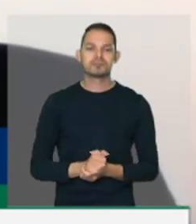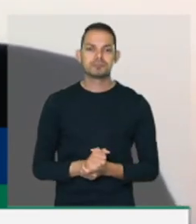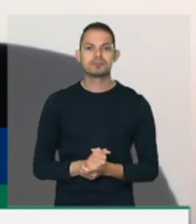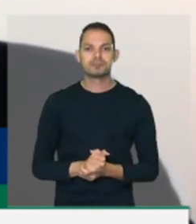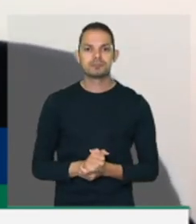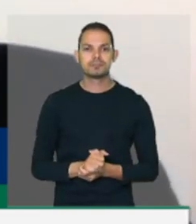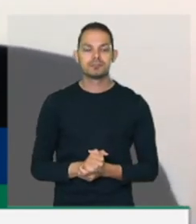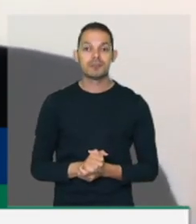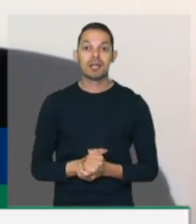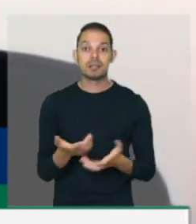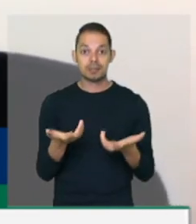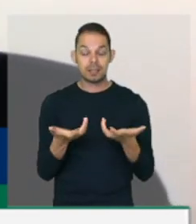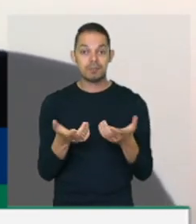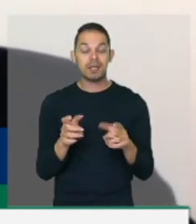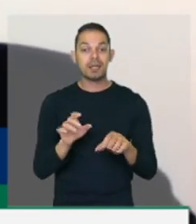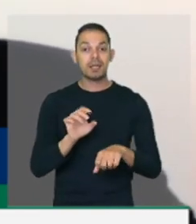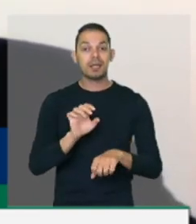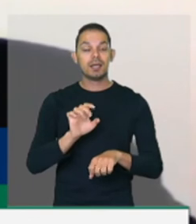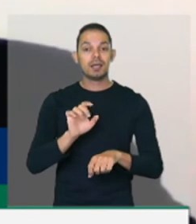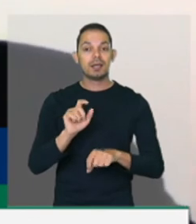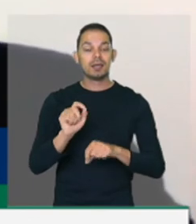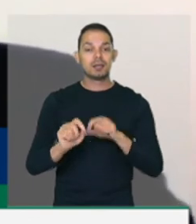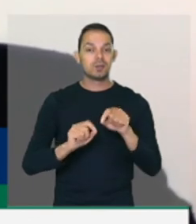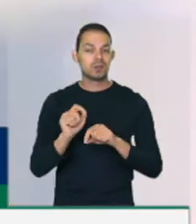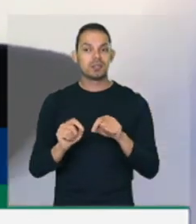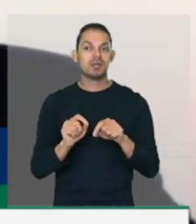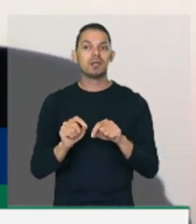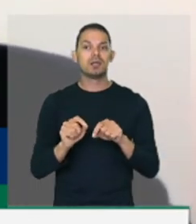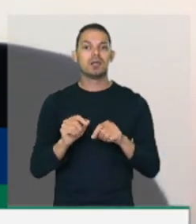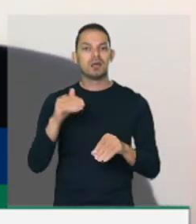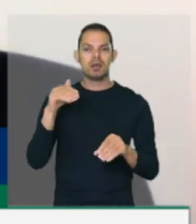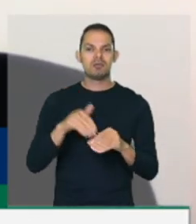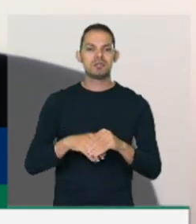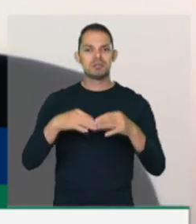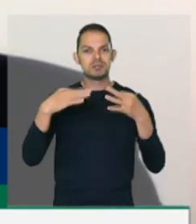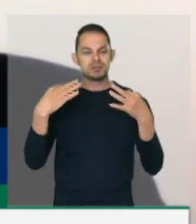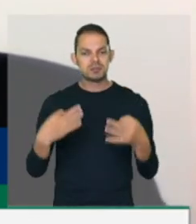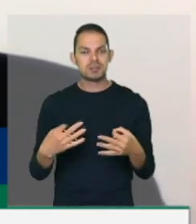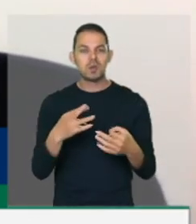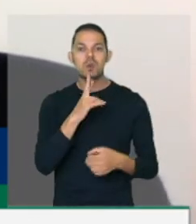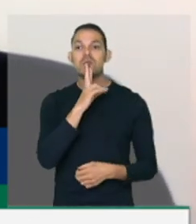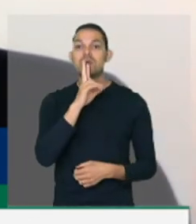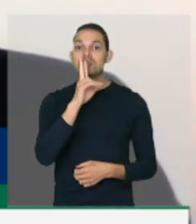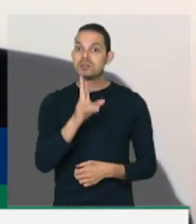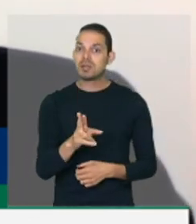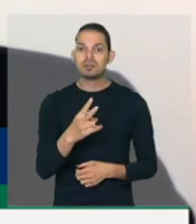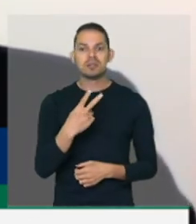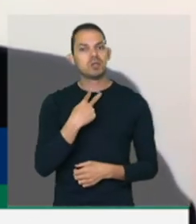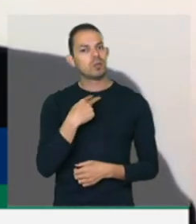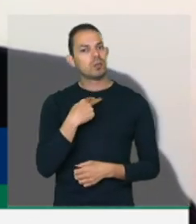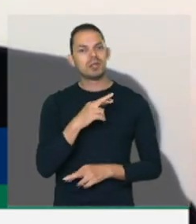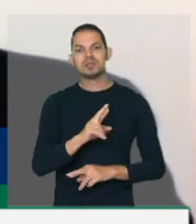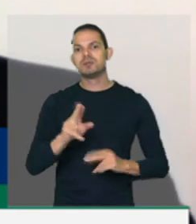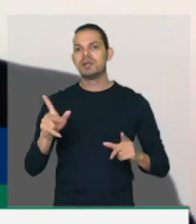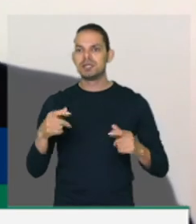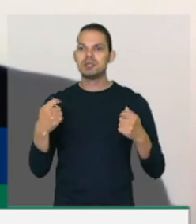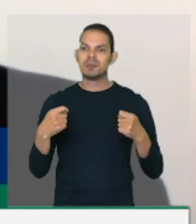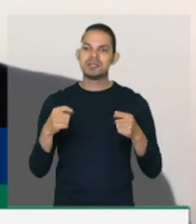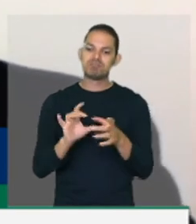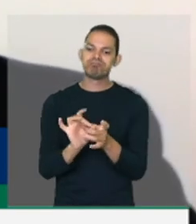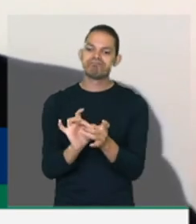e espero que seja feita, então, a devida votação com um resultado que não poderia ser diferente, senão de